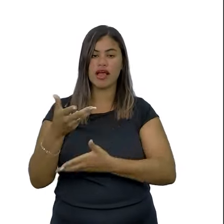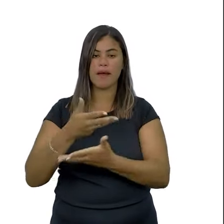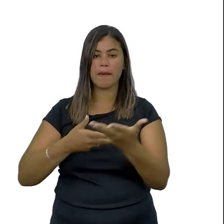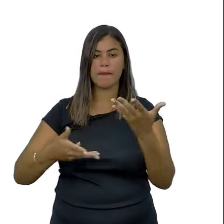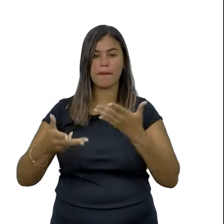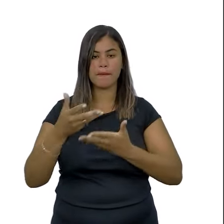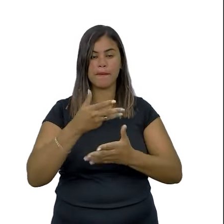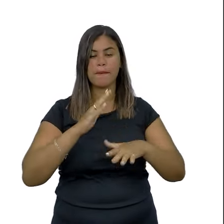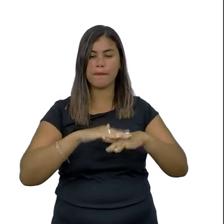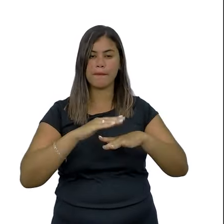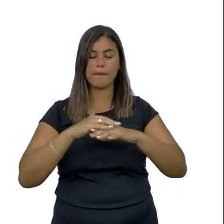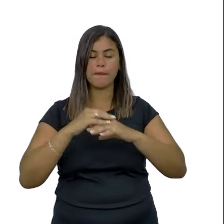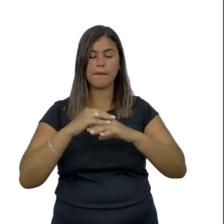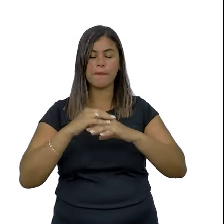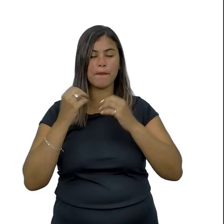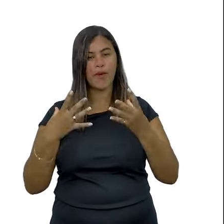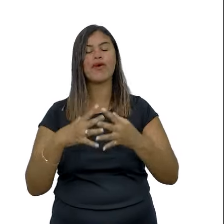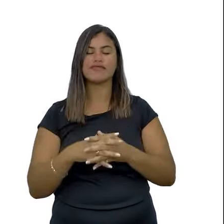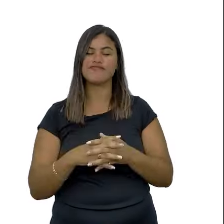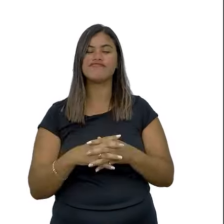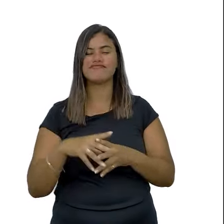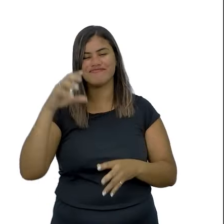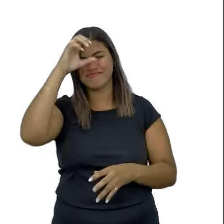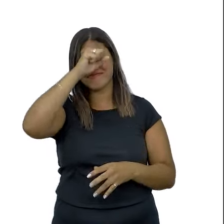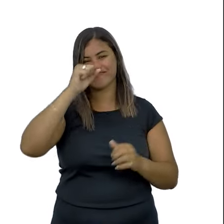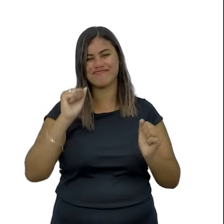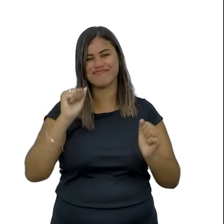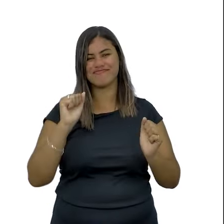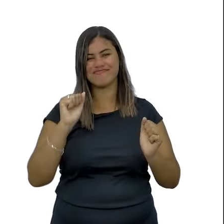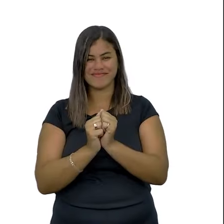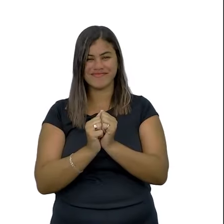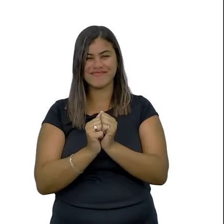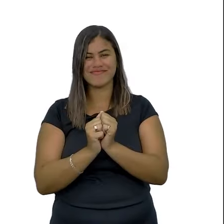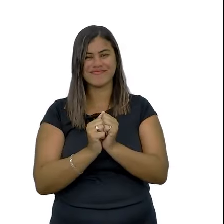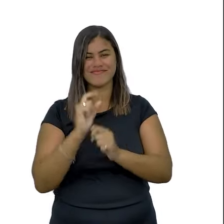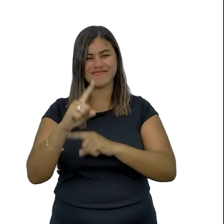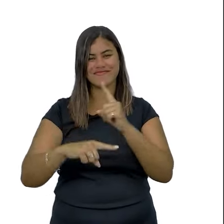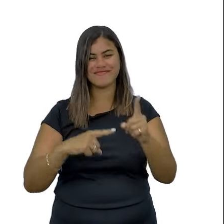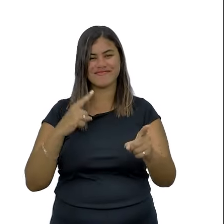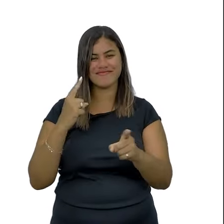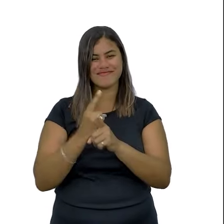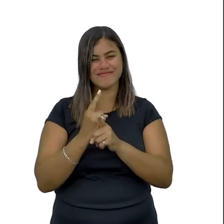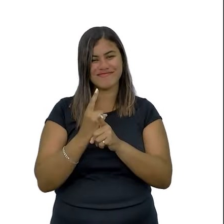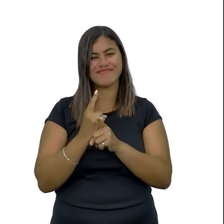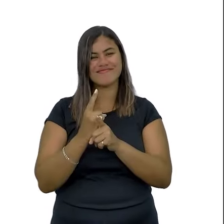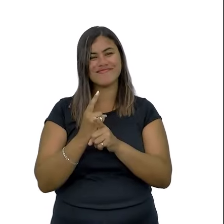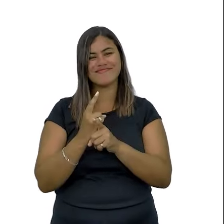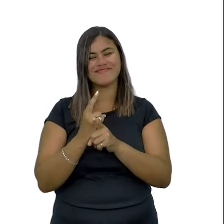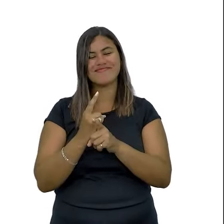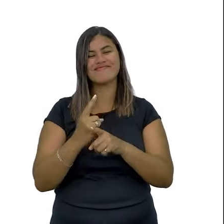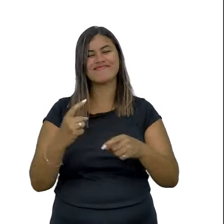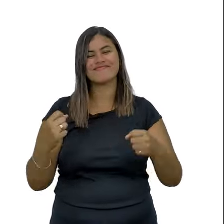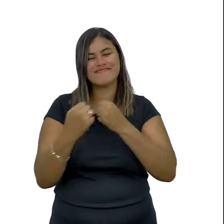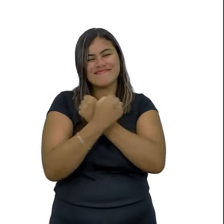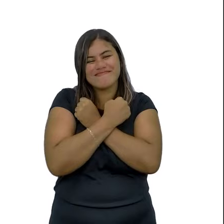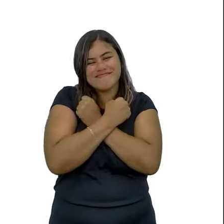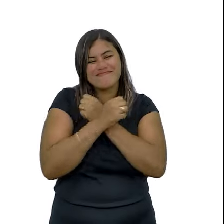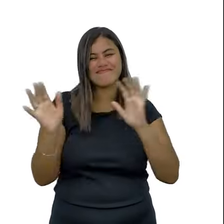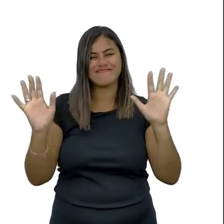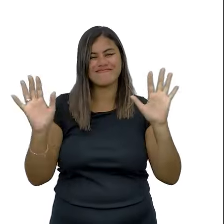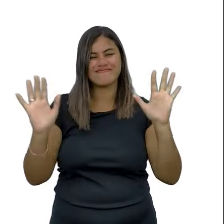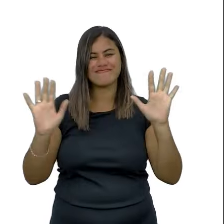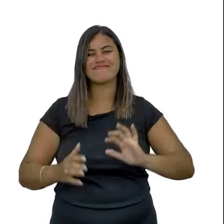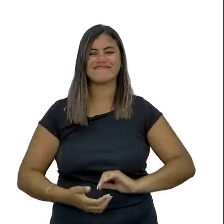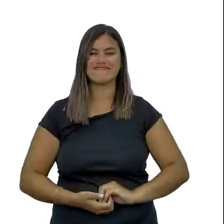compartilhar boas práticas e aprender juntos. Até a próxima, um grande abraço.